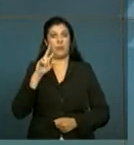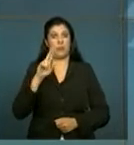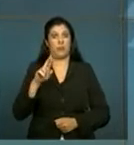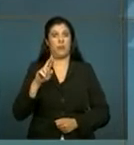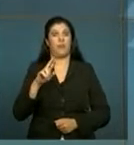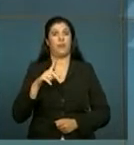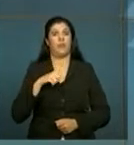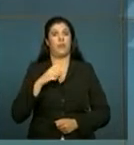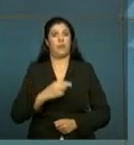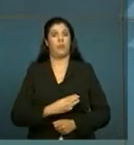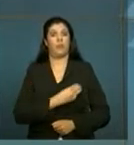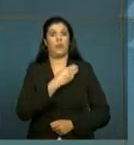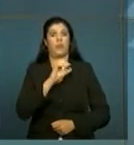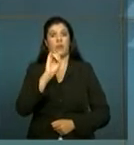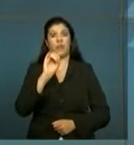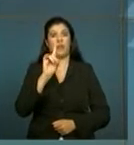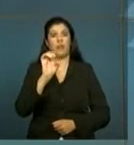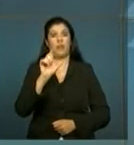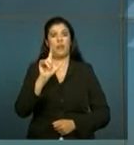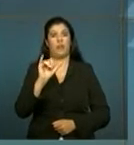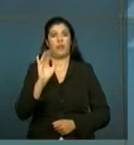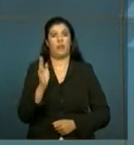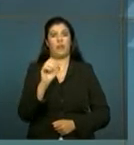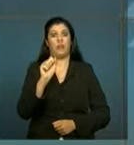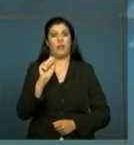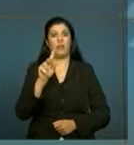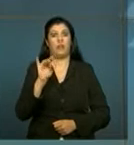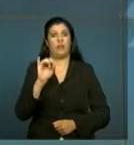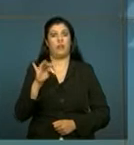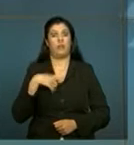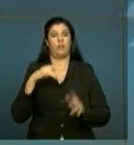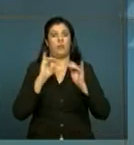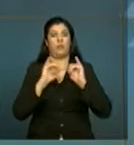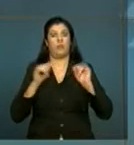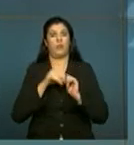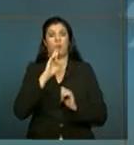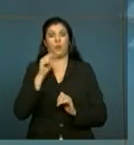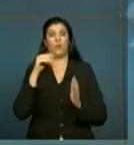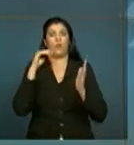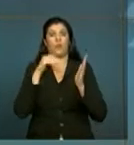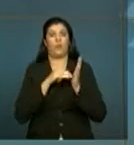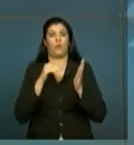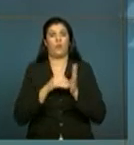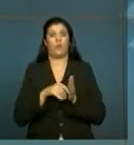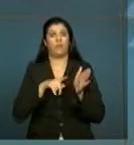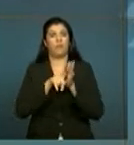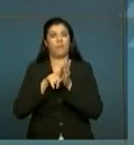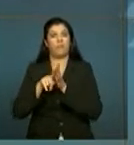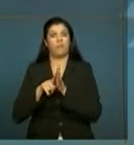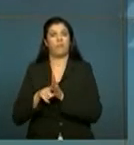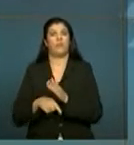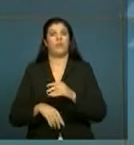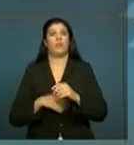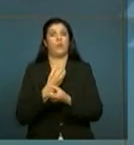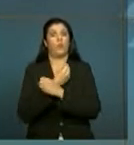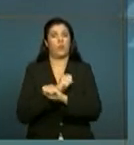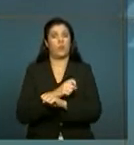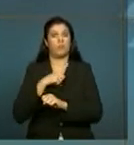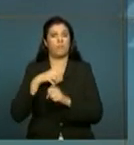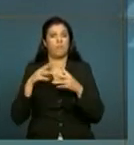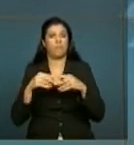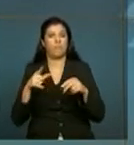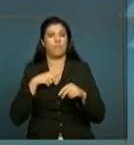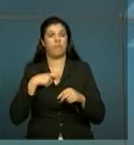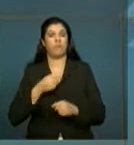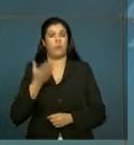a ministra ideli salvatti anunciou o resultado final das análises dos restos mortais do ex presidente joão